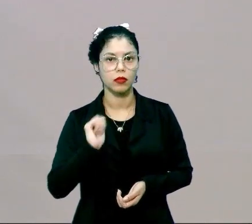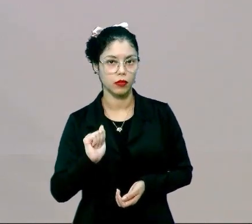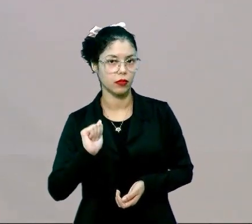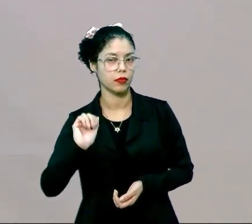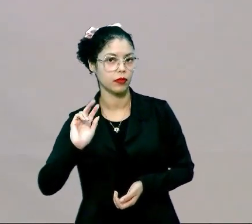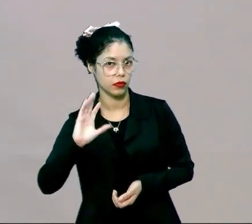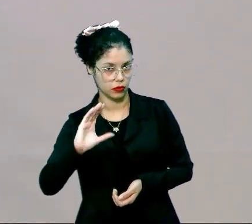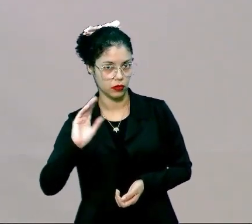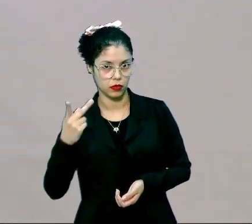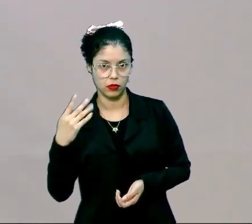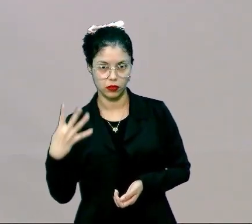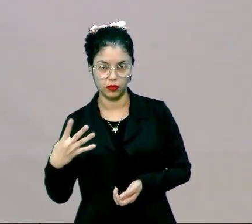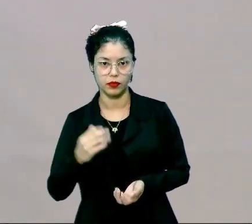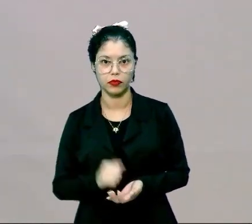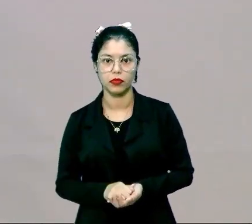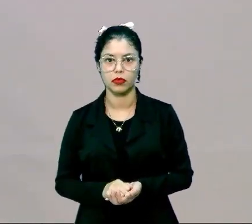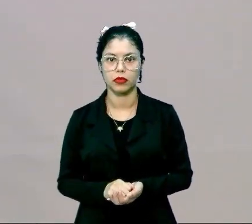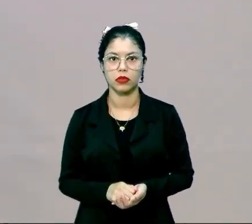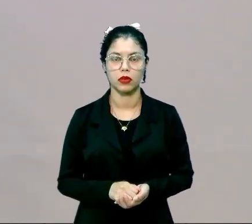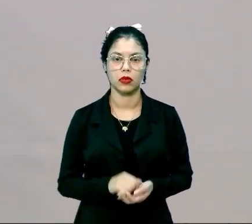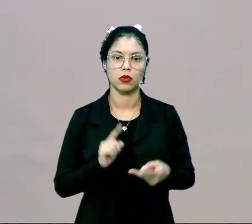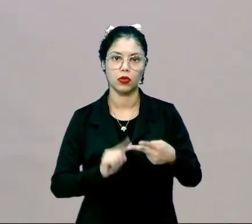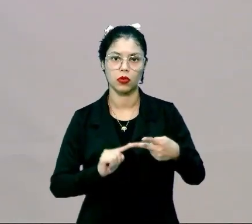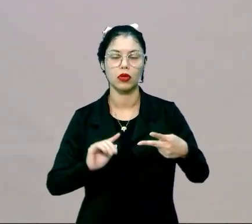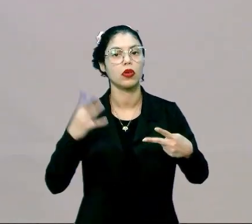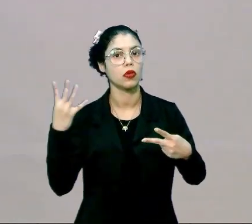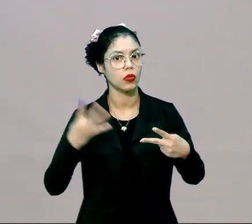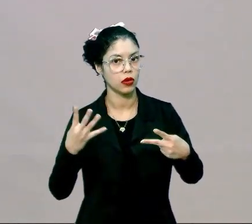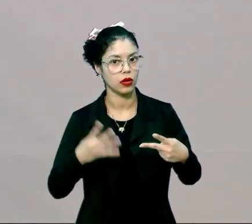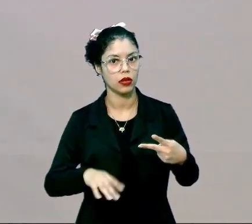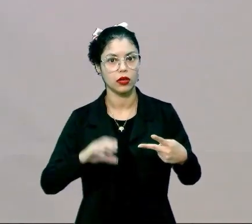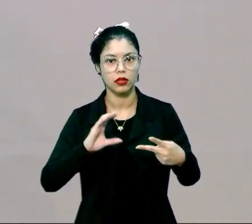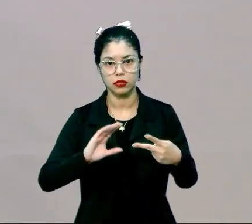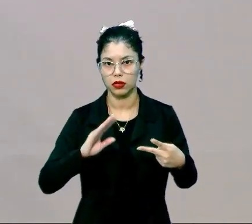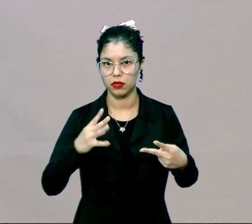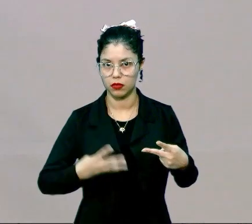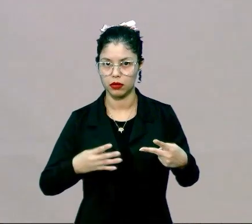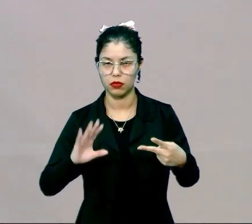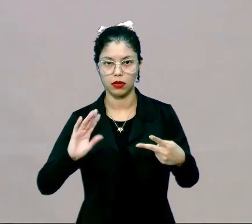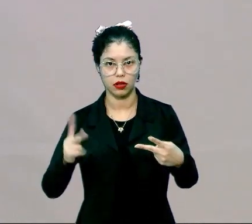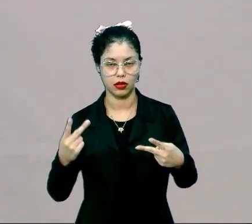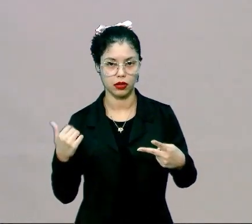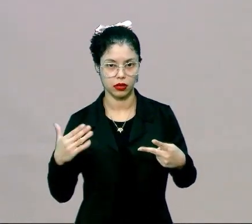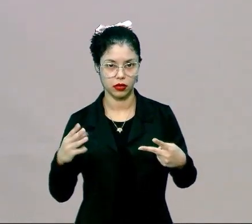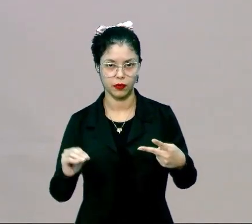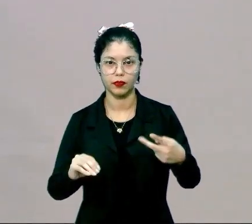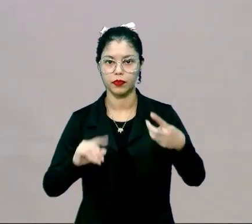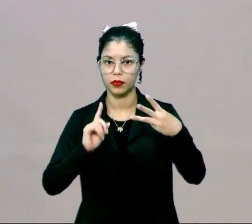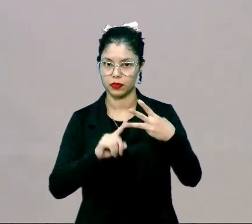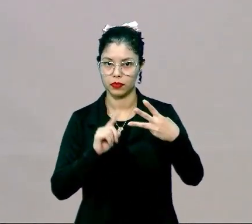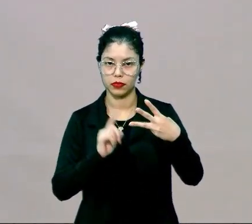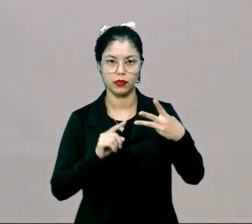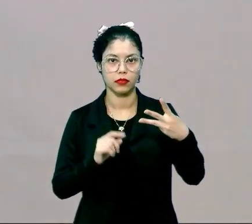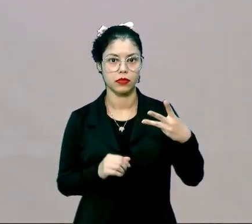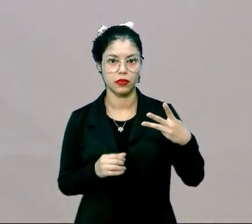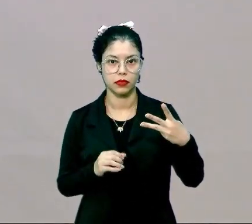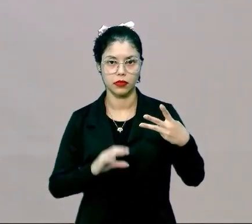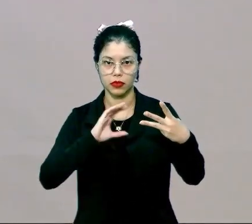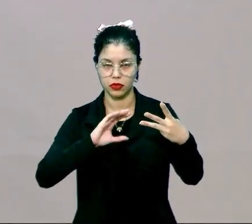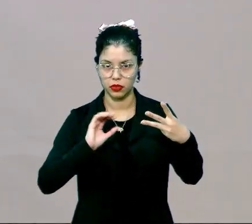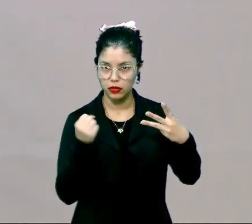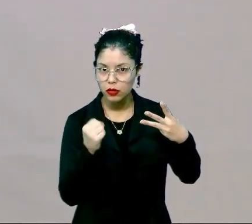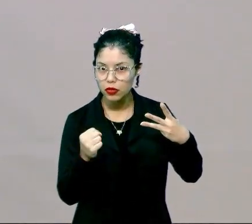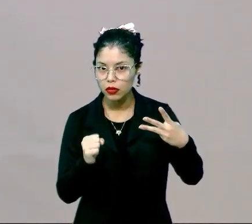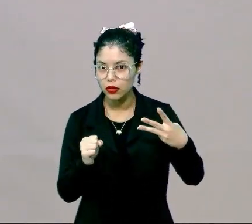CH4. No butano eu tenho 4 carbonos, é C4H10. No octano nós temos